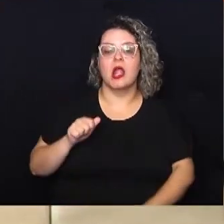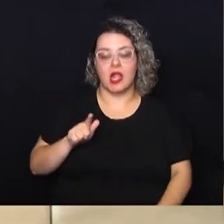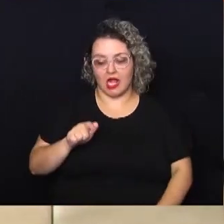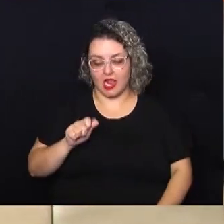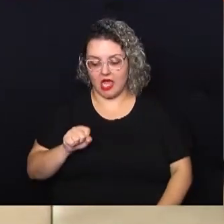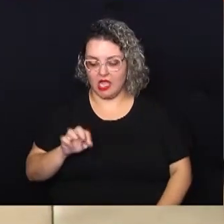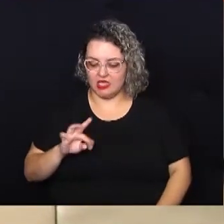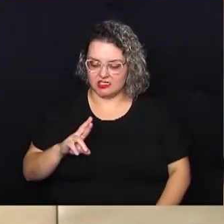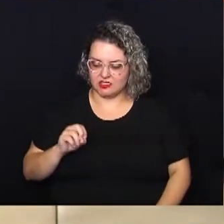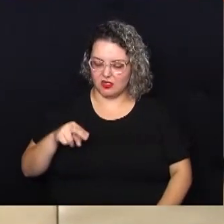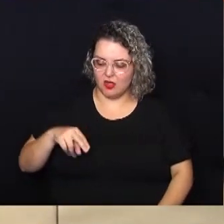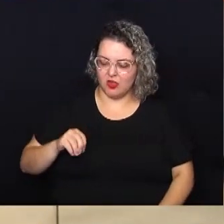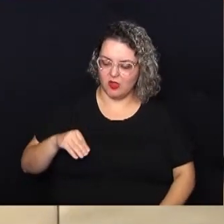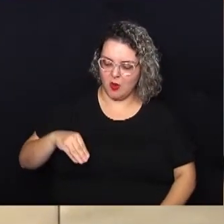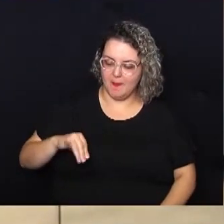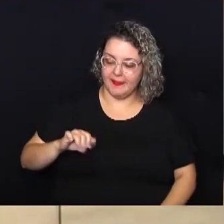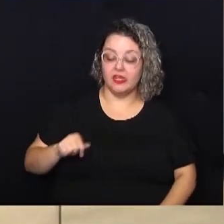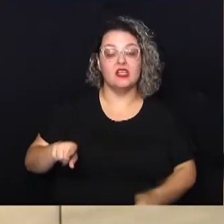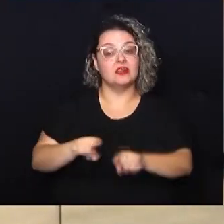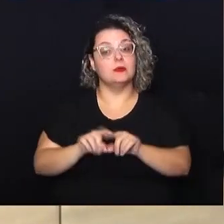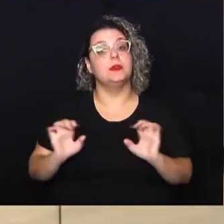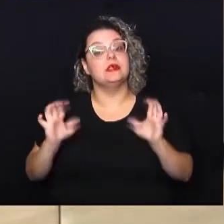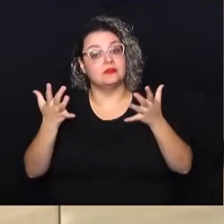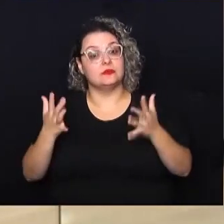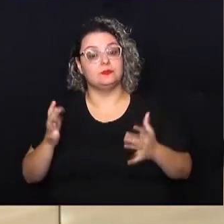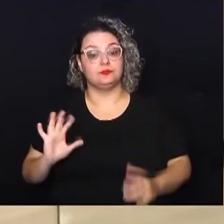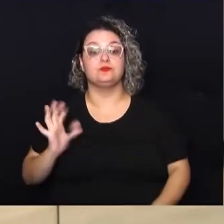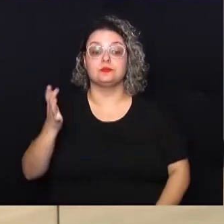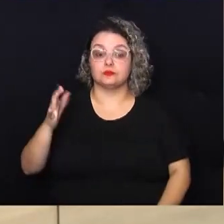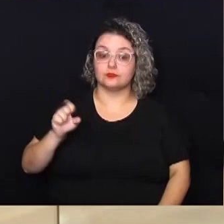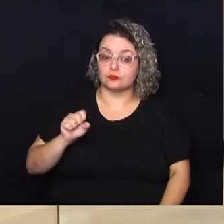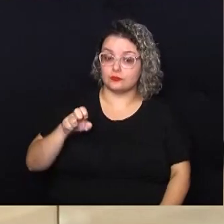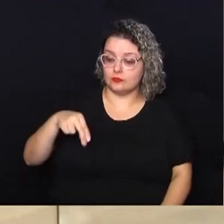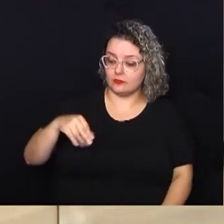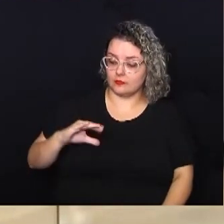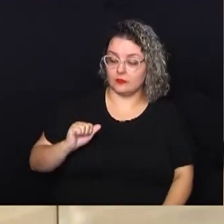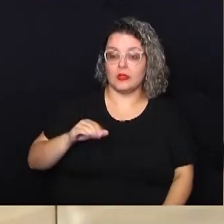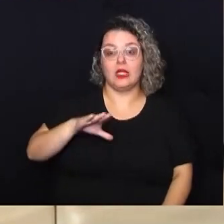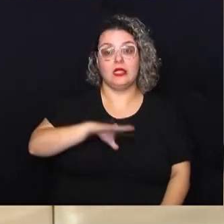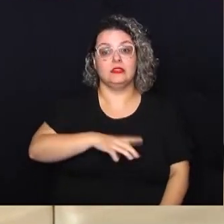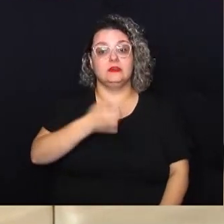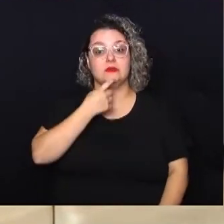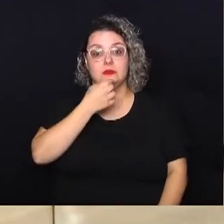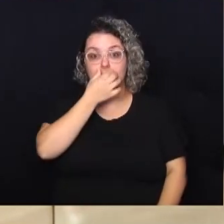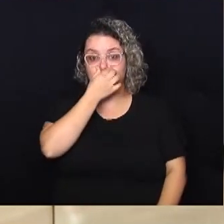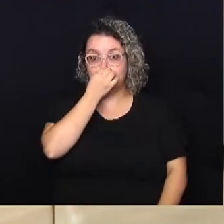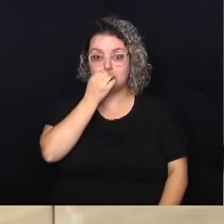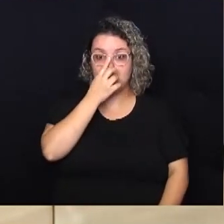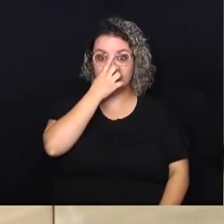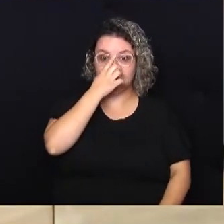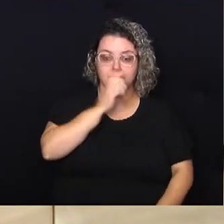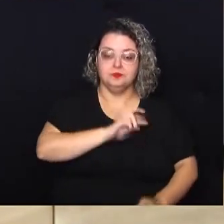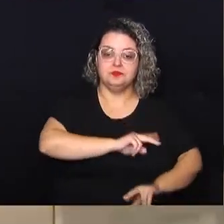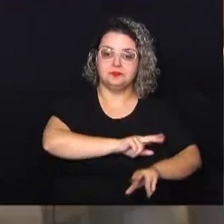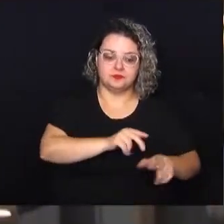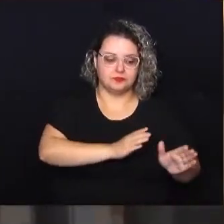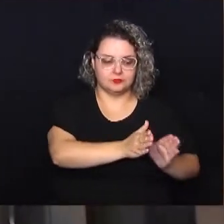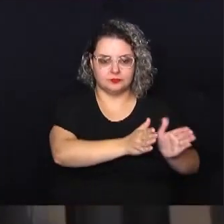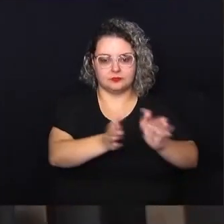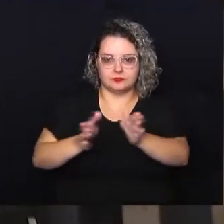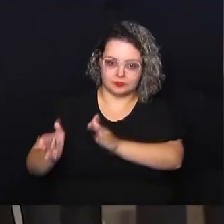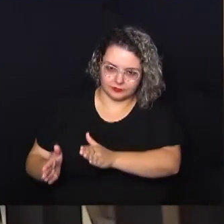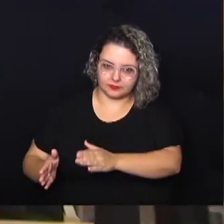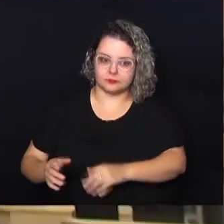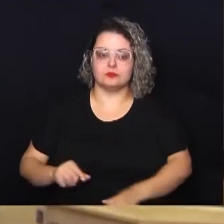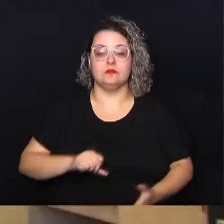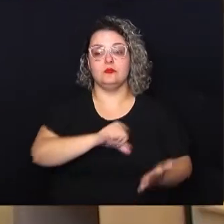eventos. E é uma etapa que acontece no Senac Campinas, mas ela fará várias etapas em 10 unidades da nossa